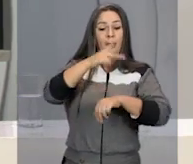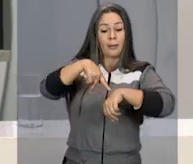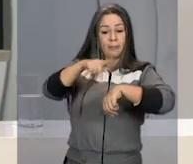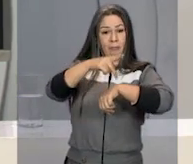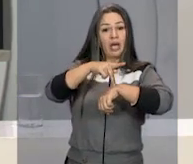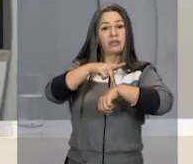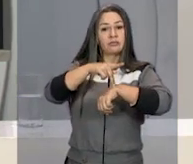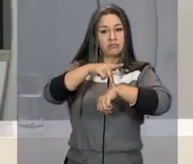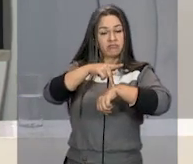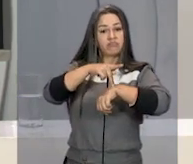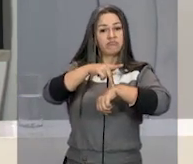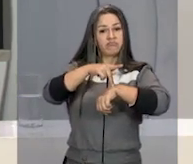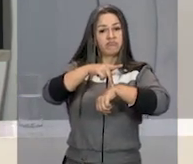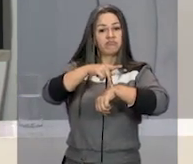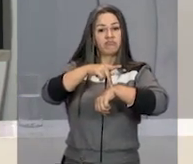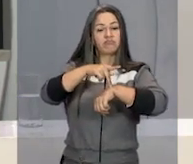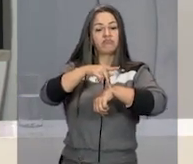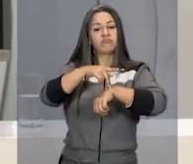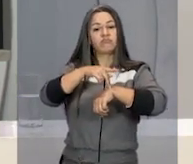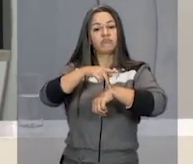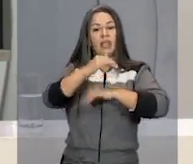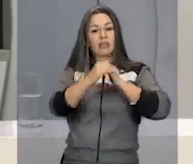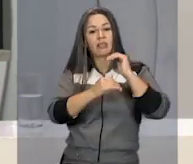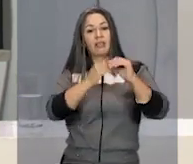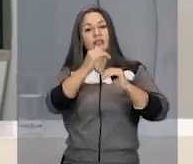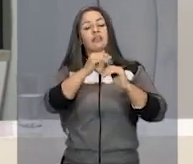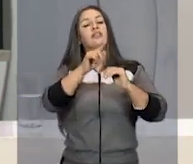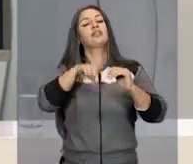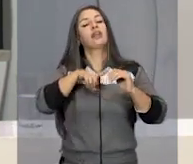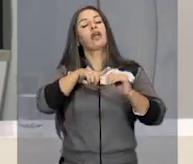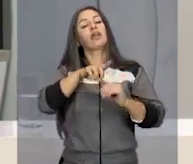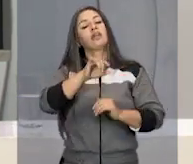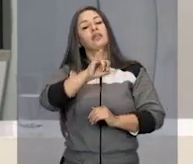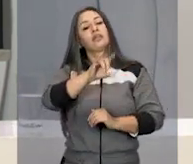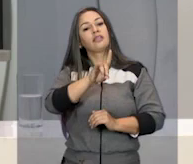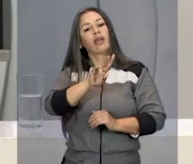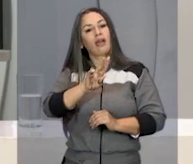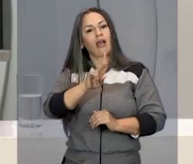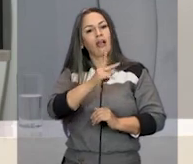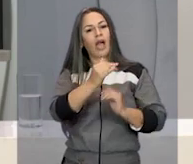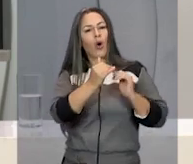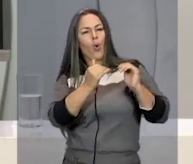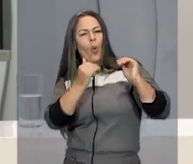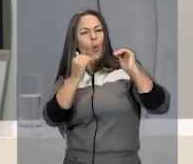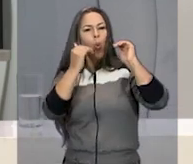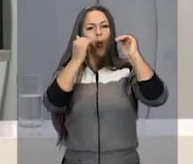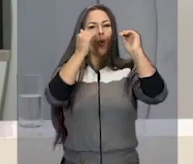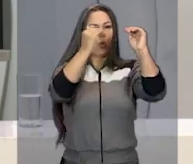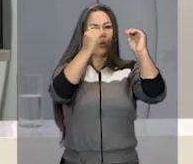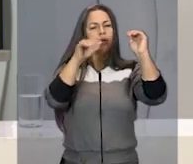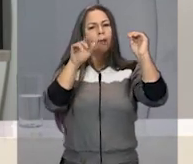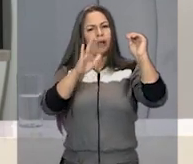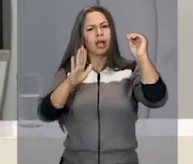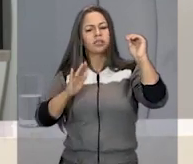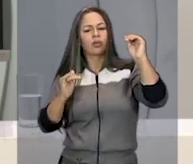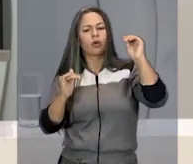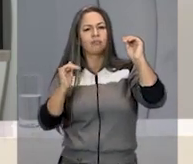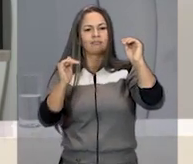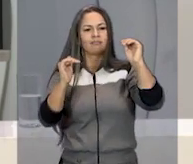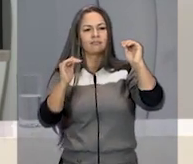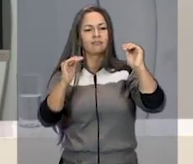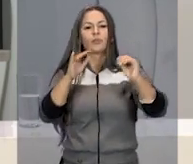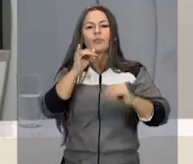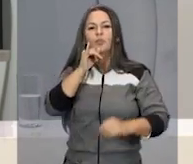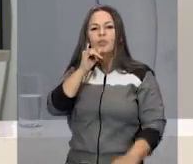como países de DH muito alto. Então a gente observa que Singapura, por exemplo, que está ali na